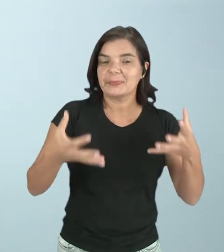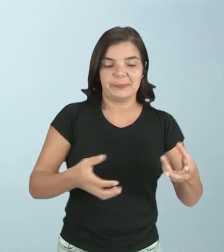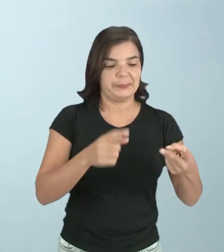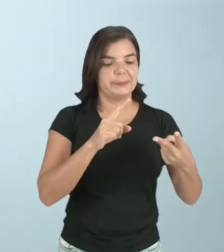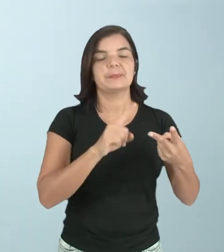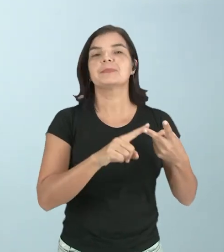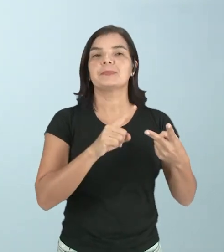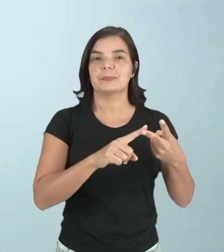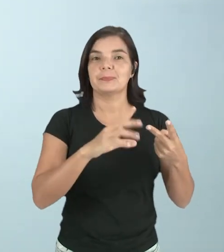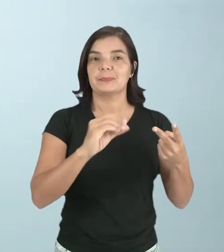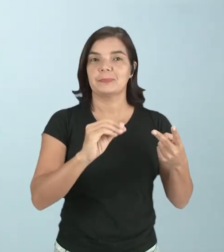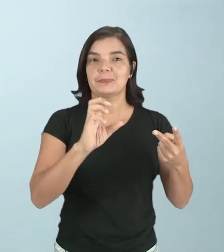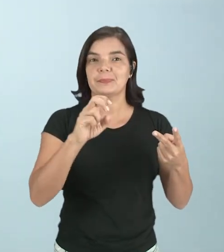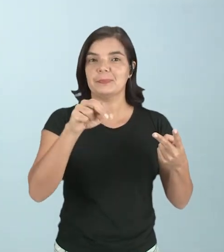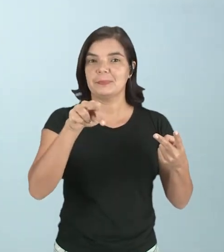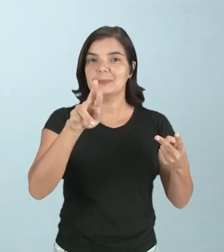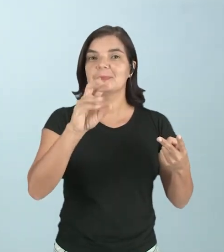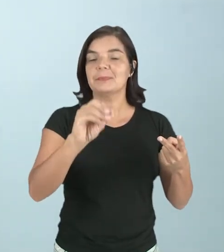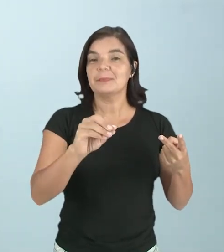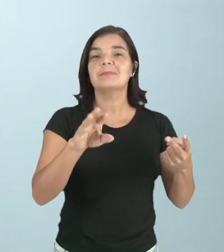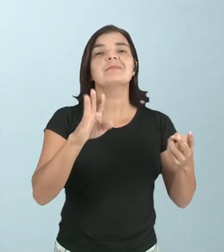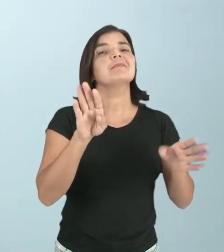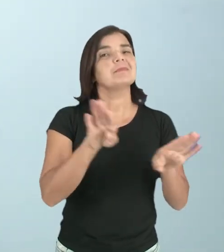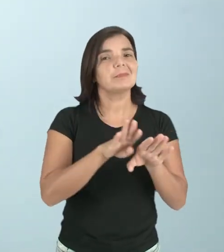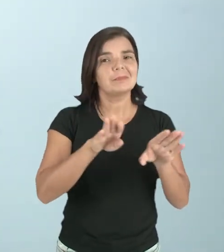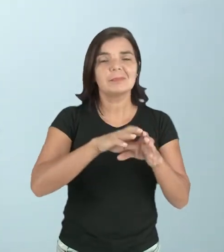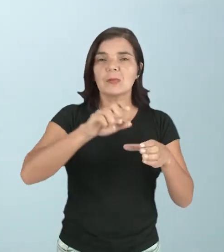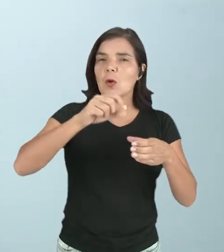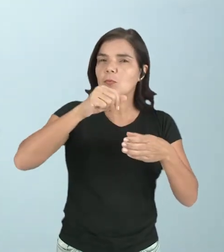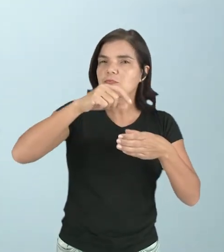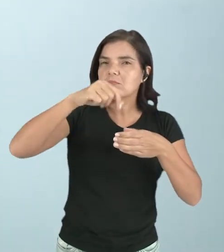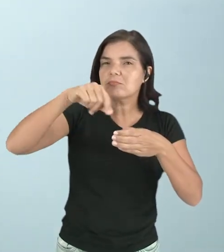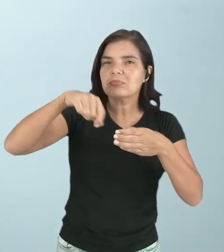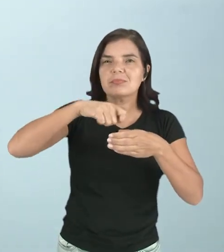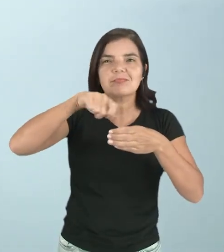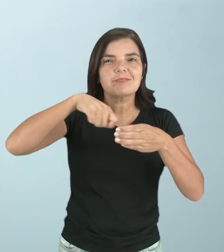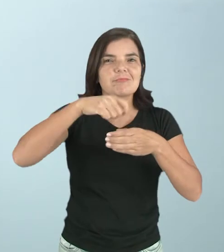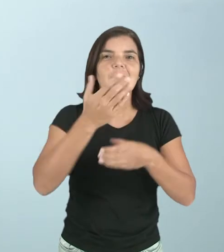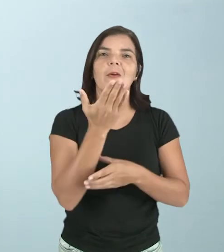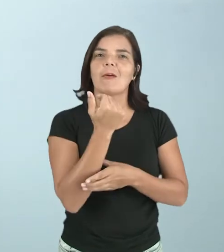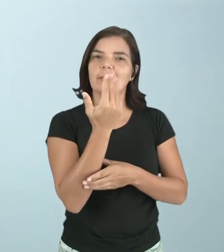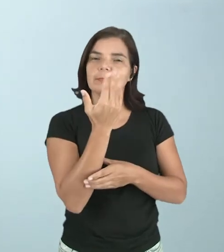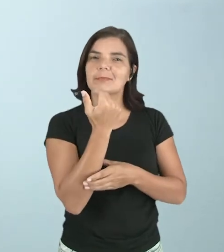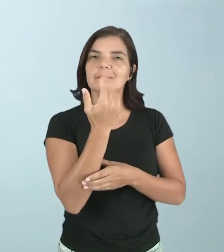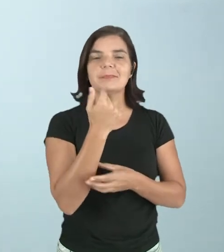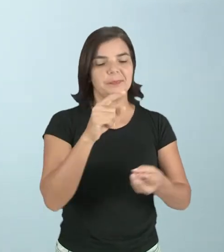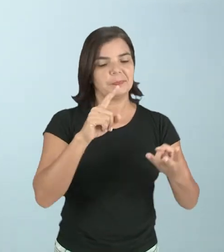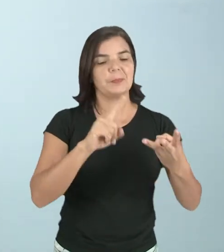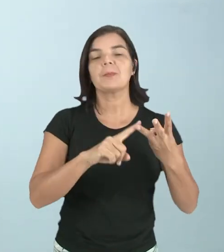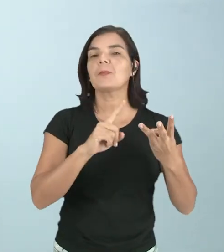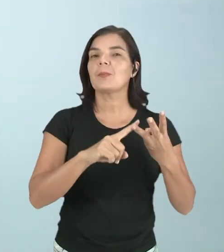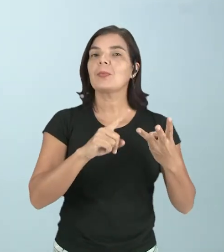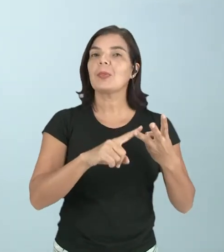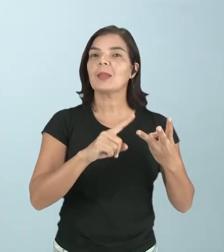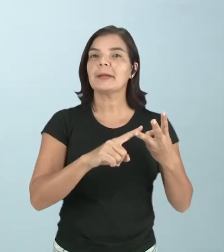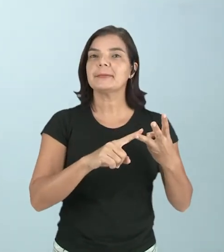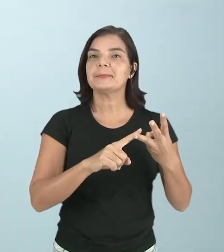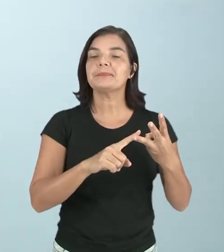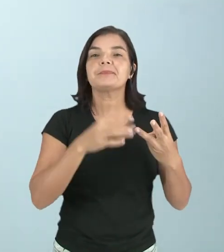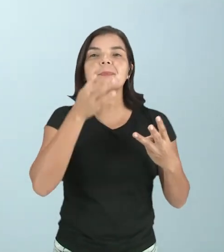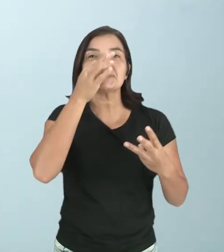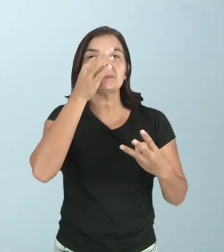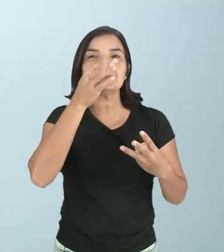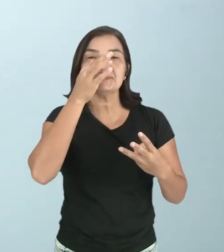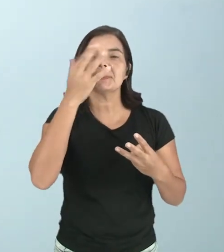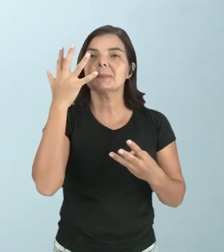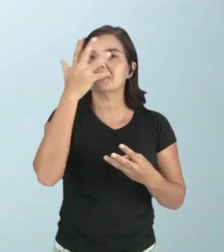mostrei o coentro, né? Bastante usado para temperar a alimentação, certo? E eu mostrei a ornamental,